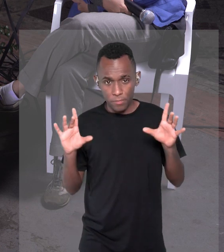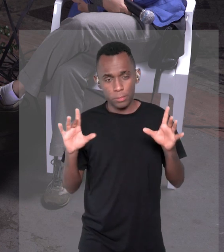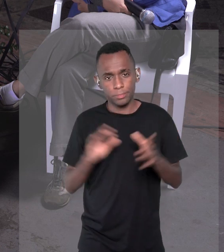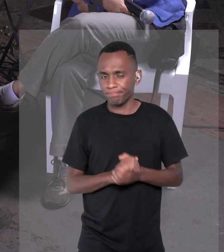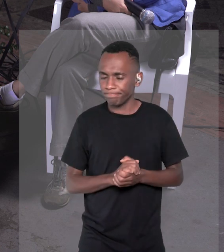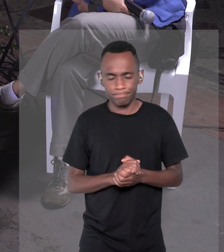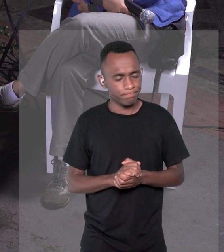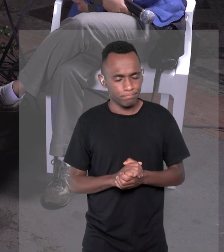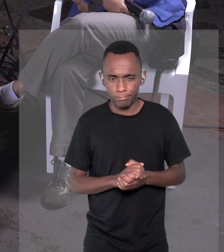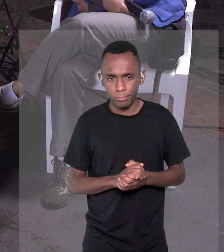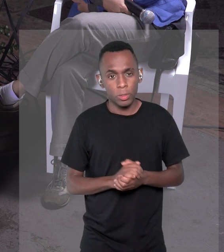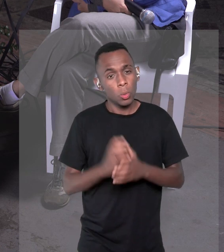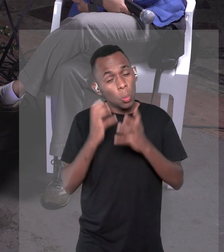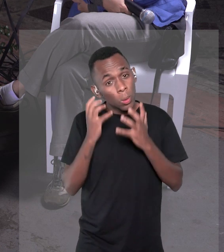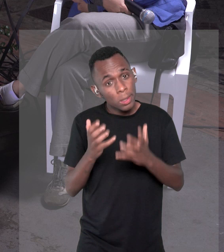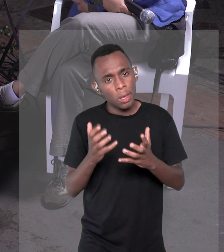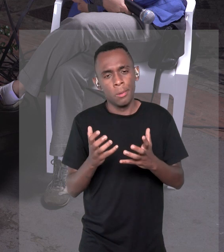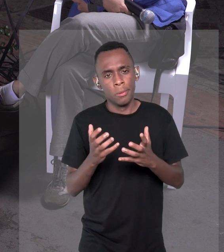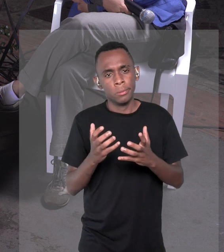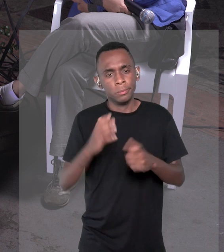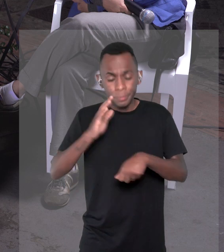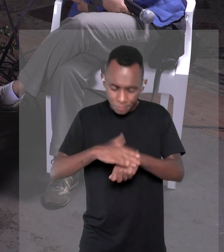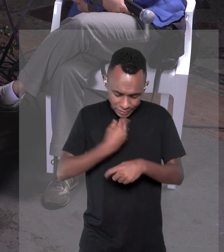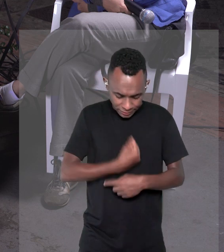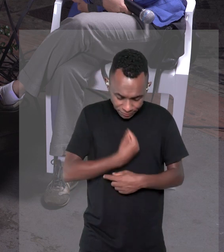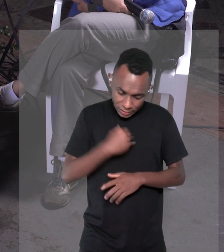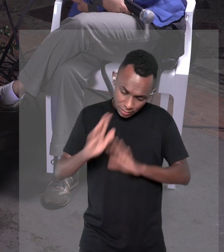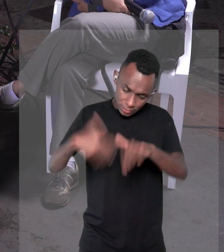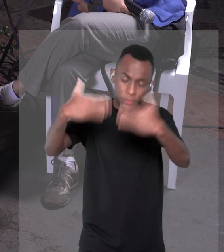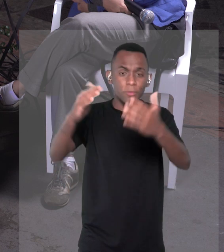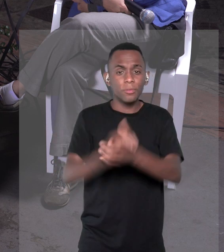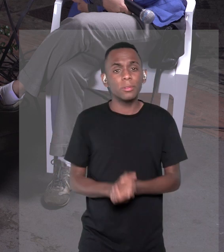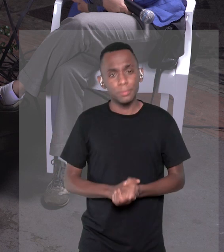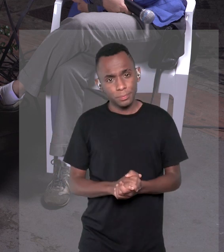constantemente, inclusive na academia: havemos de amanhecer.